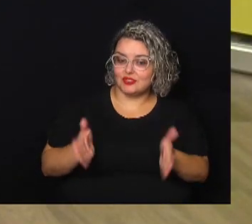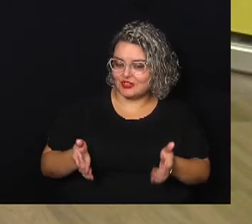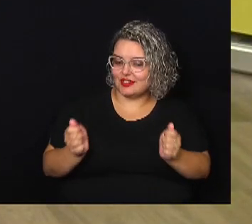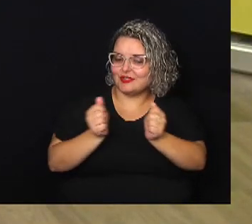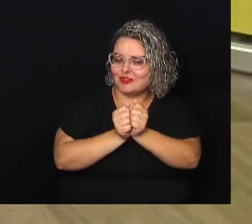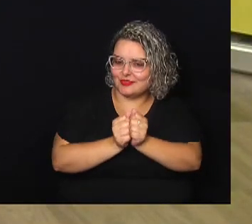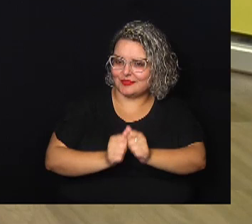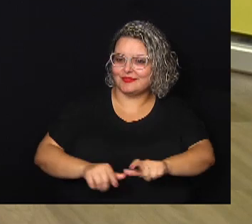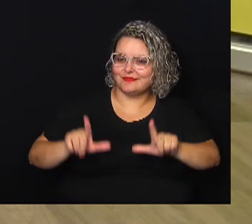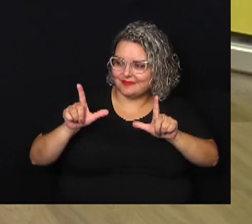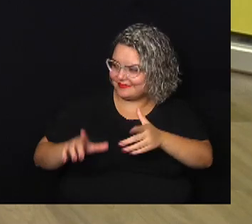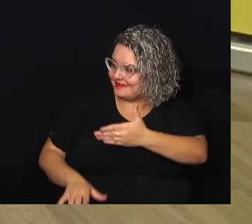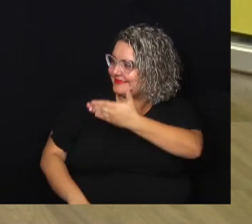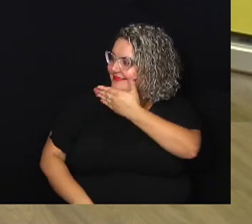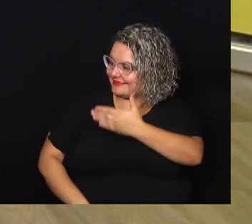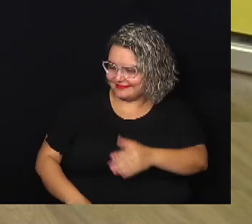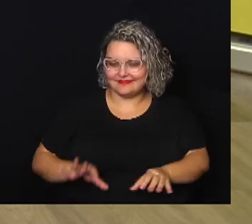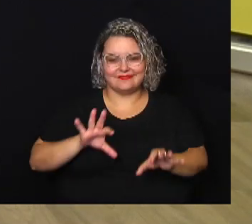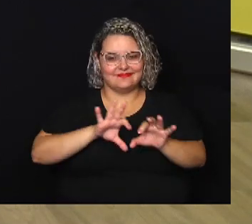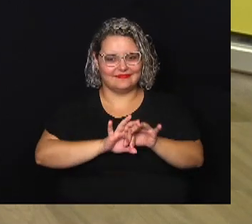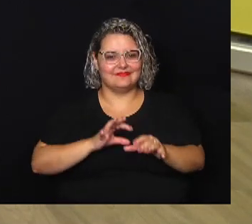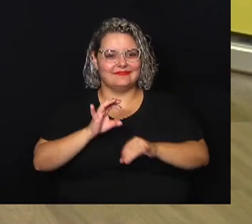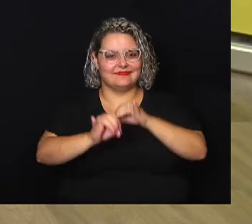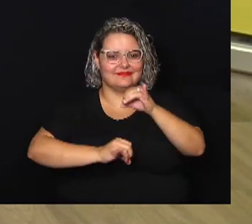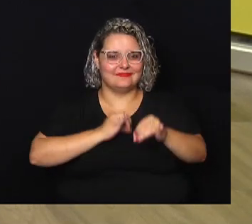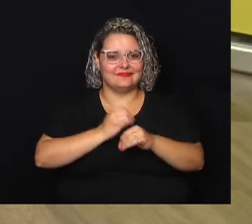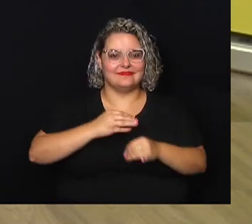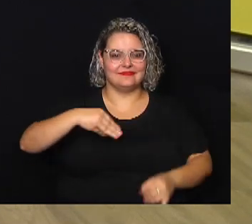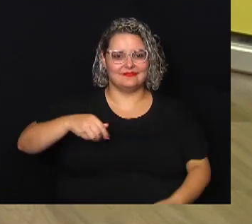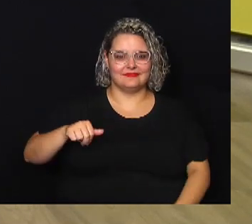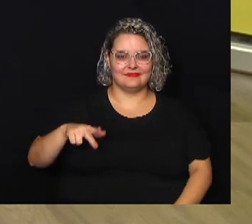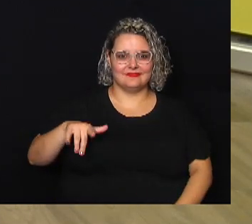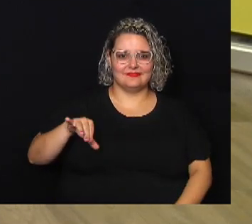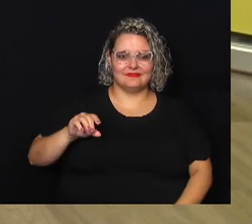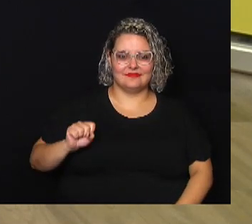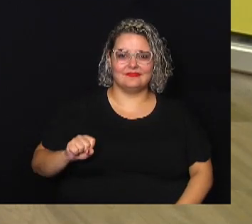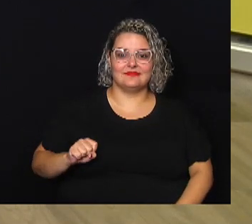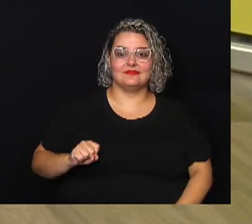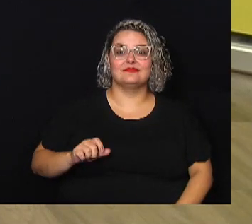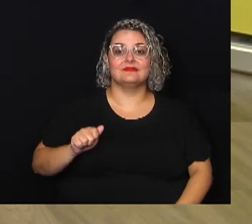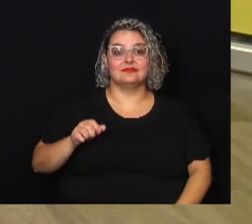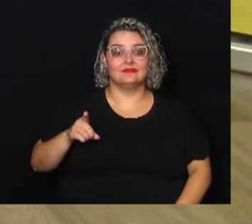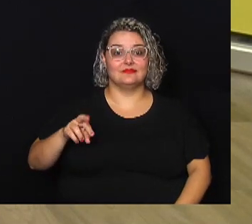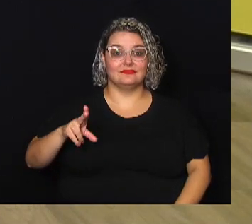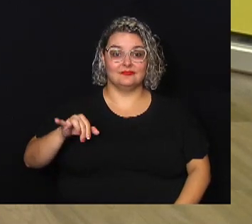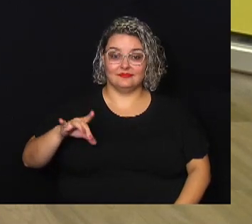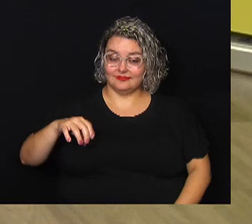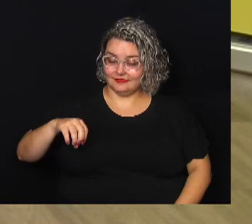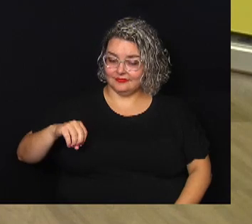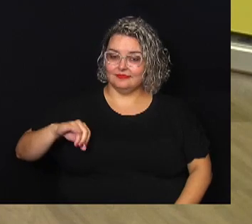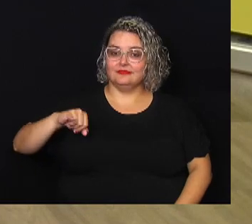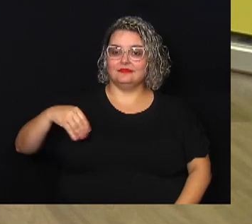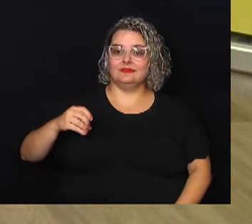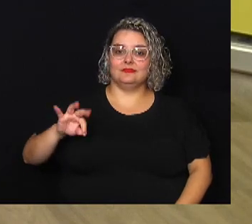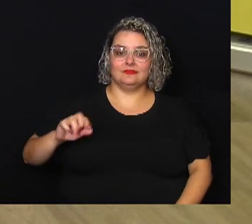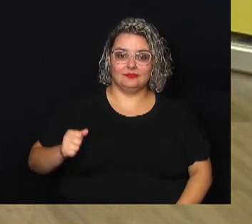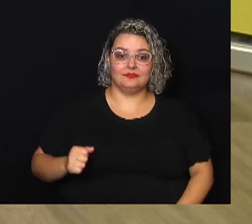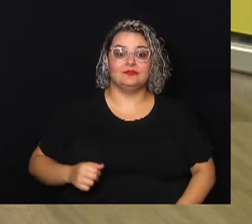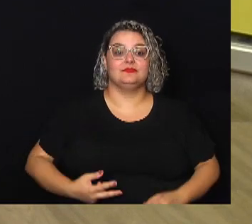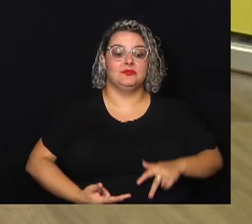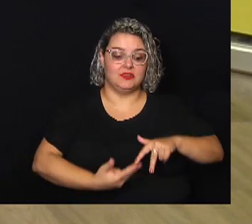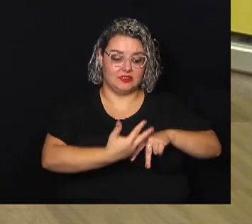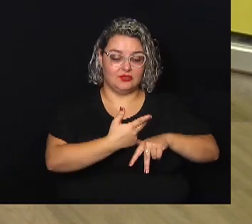com a gente, olha só, é o Dr. Marcos Adriano Jota. Ele é cirurgião oncológico e também, olha